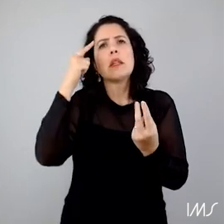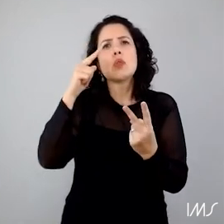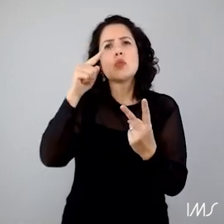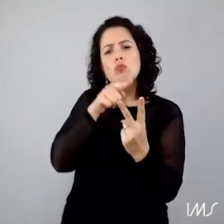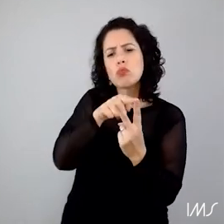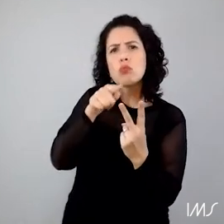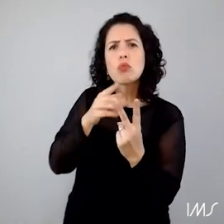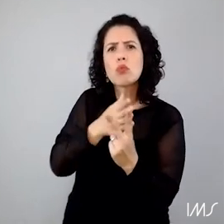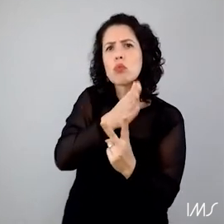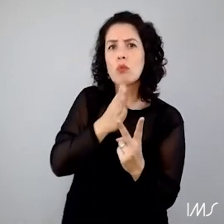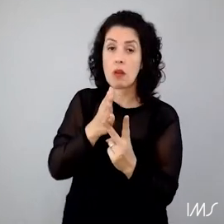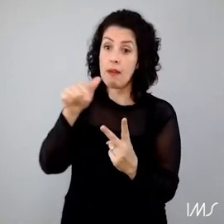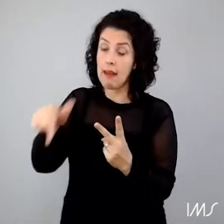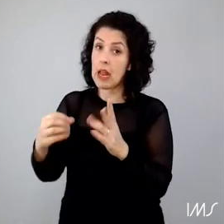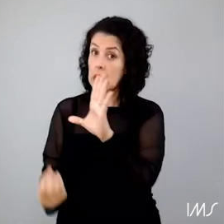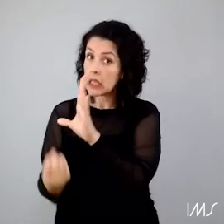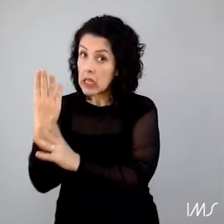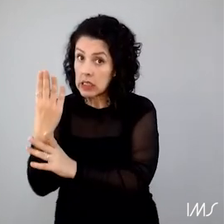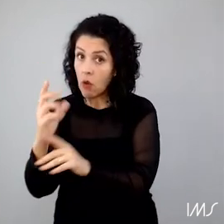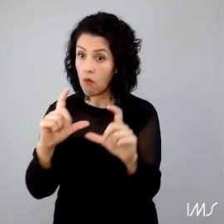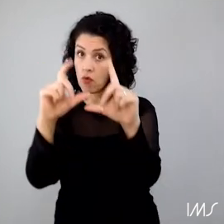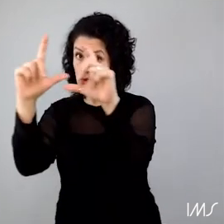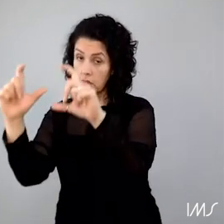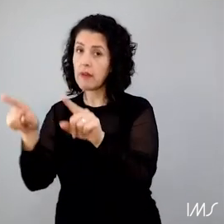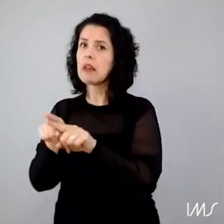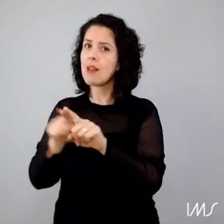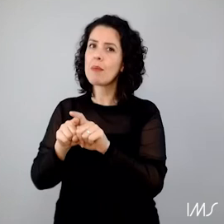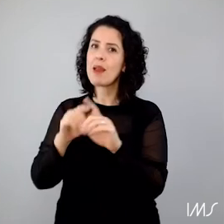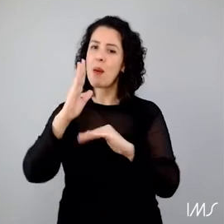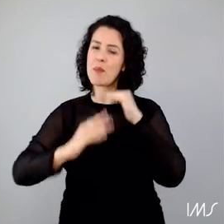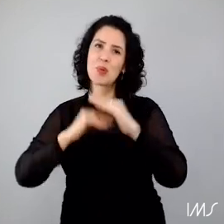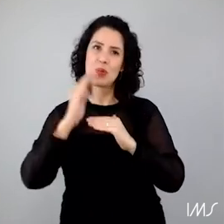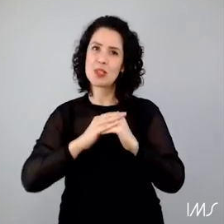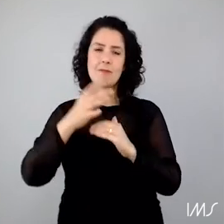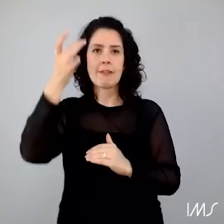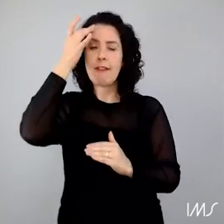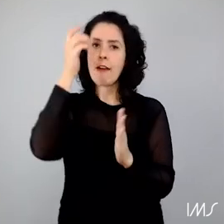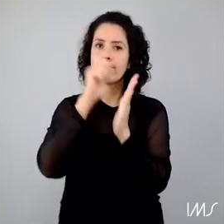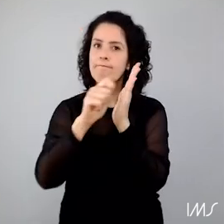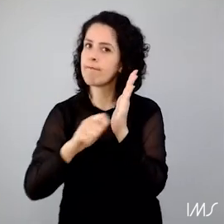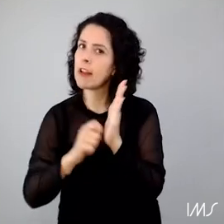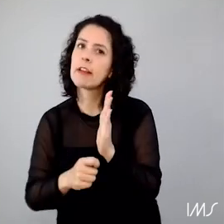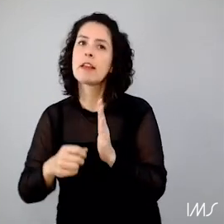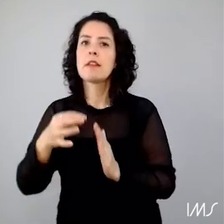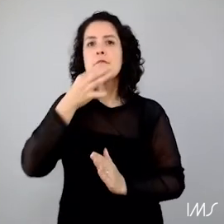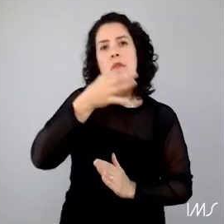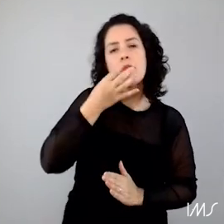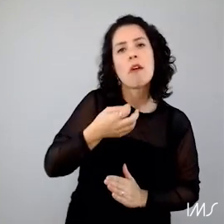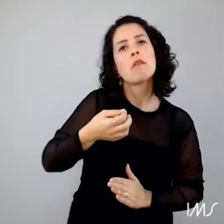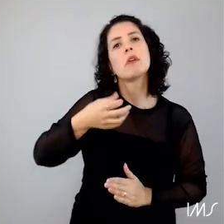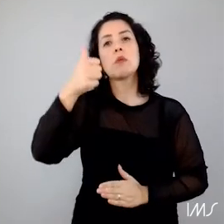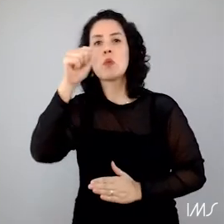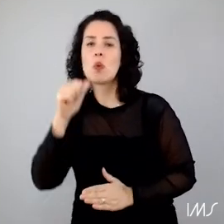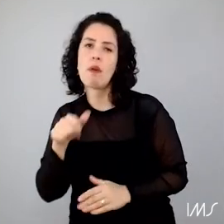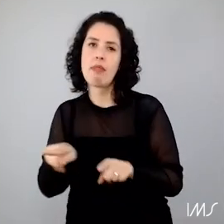né, como crítica, né, como produtora cultural. Os arquivos de fotógrafos precisam e podem